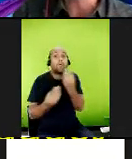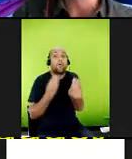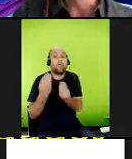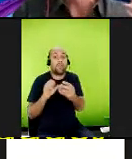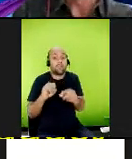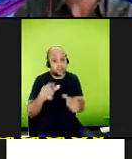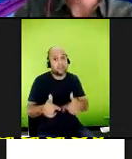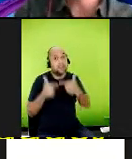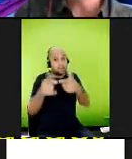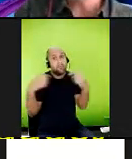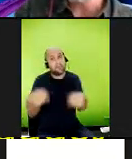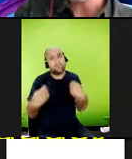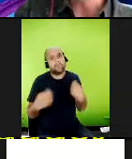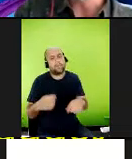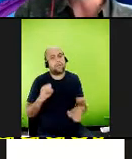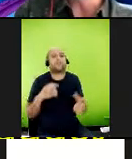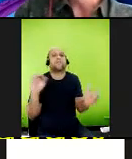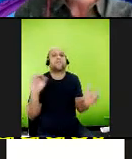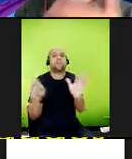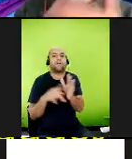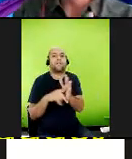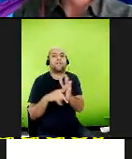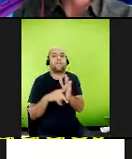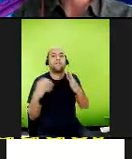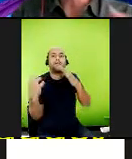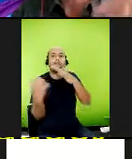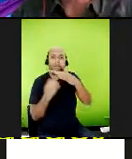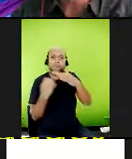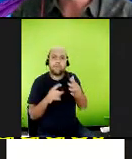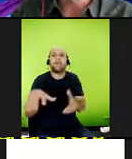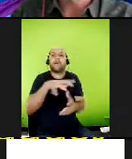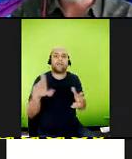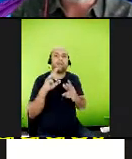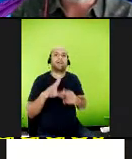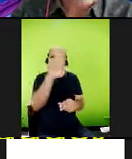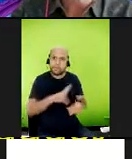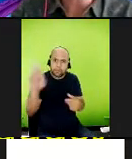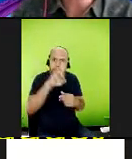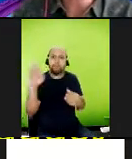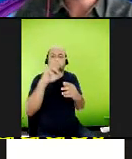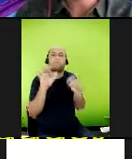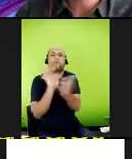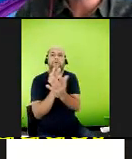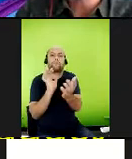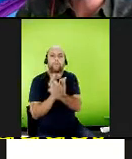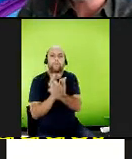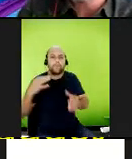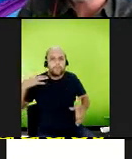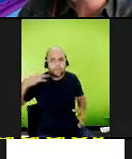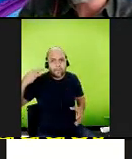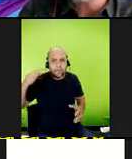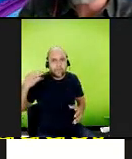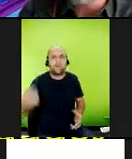juntou na organização vocês estão no ambiente religioso no grupo de amigos no grupo de voluntariado como é que vocês fazem ações